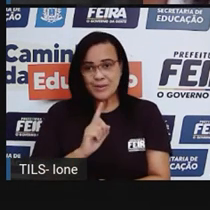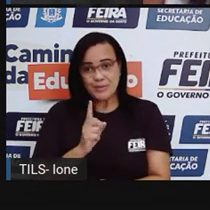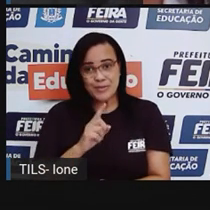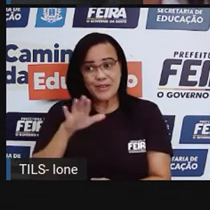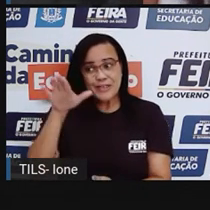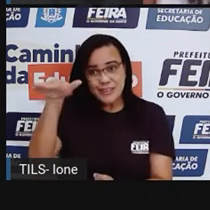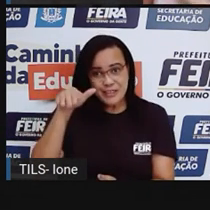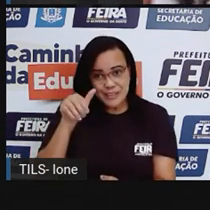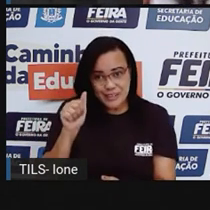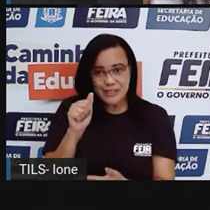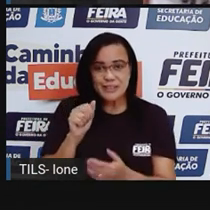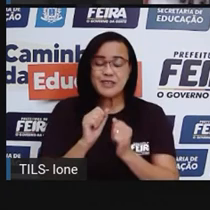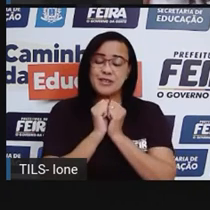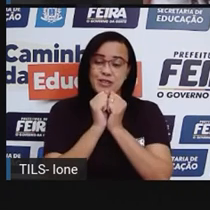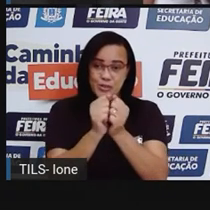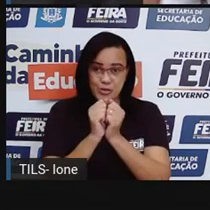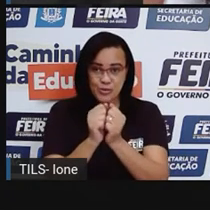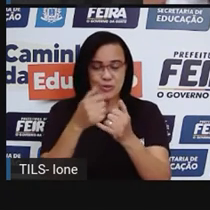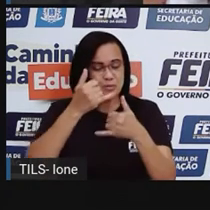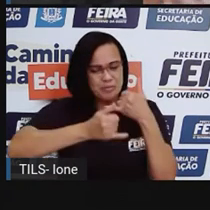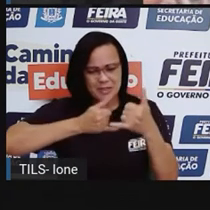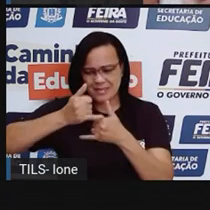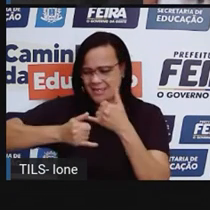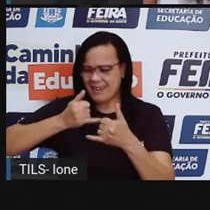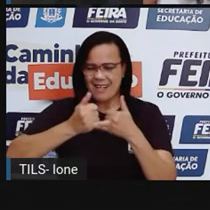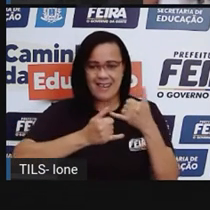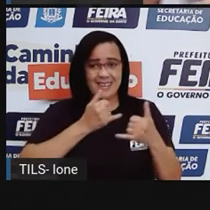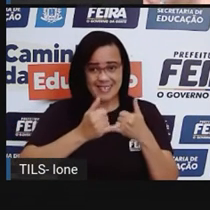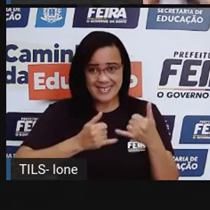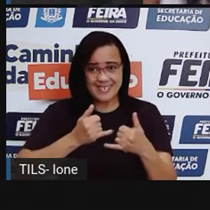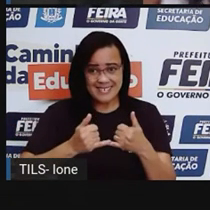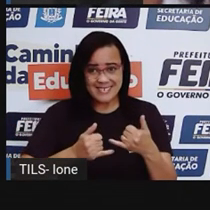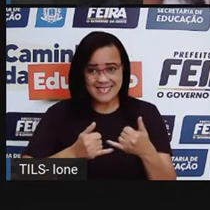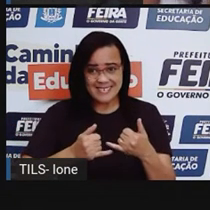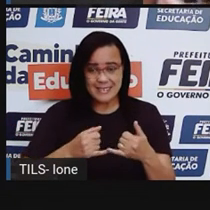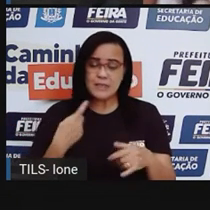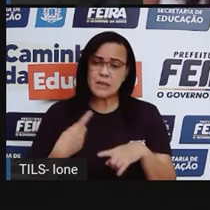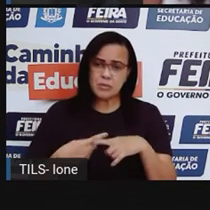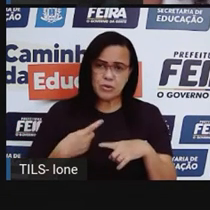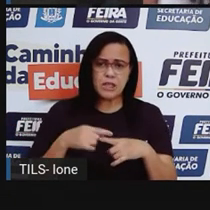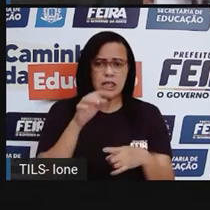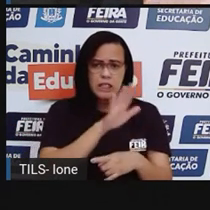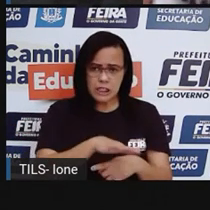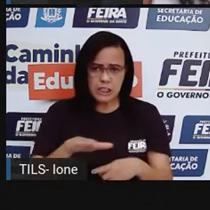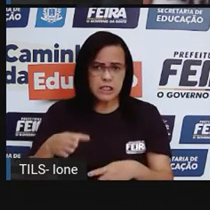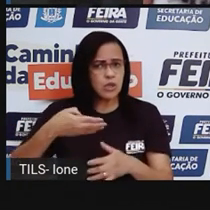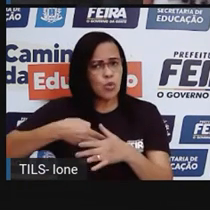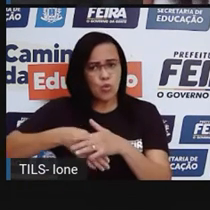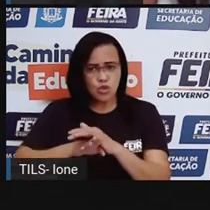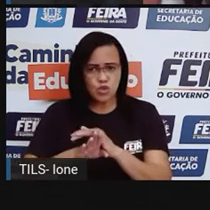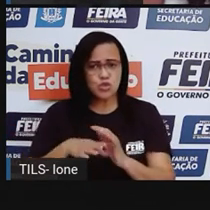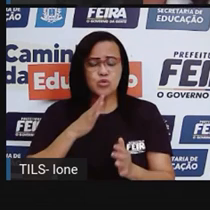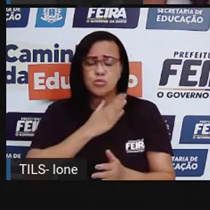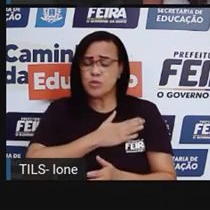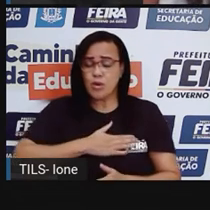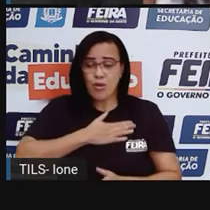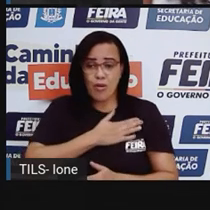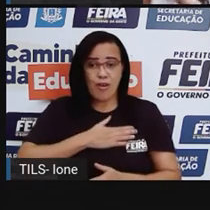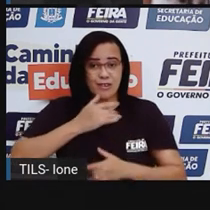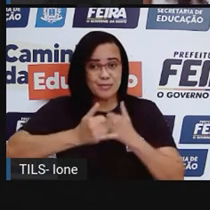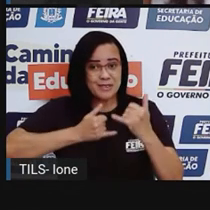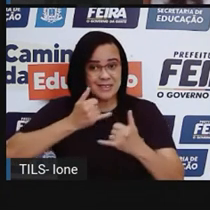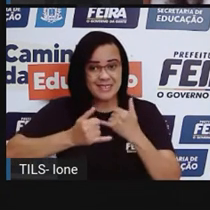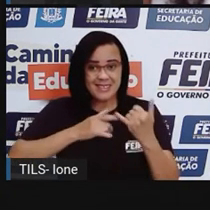a não ser que a criança não queira brincar, né? Mas, normalmente, todas as crianças querem ali se divertir na hora do recreio, né? Então,